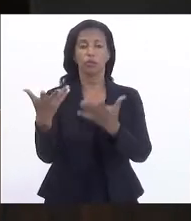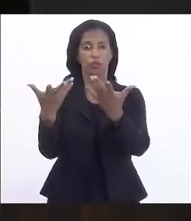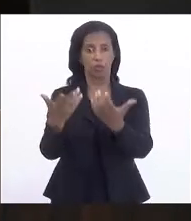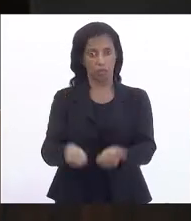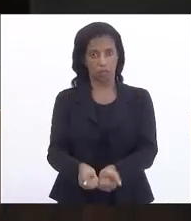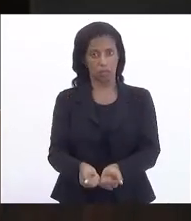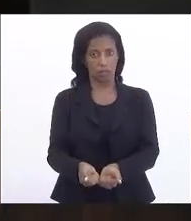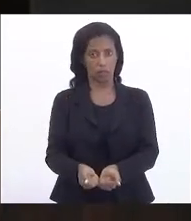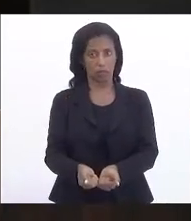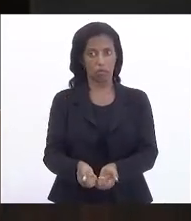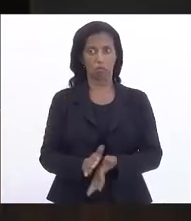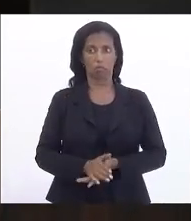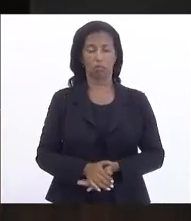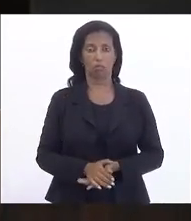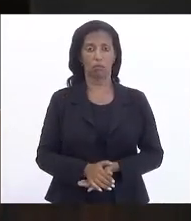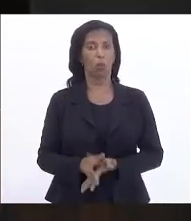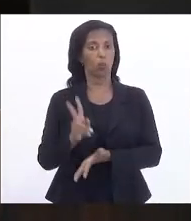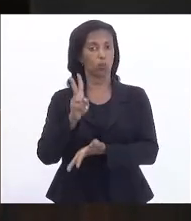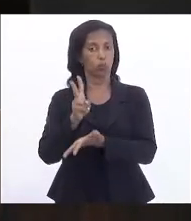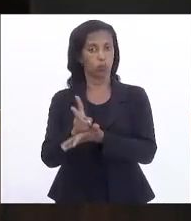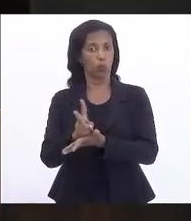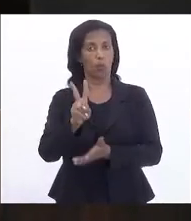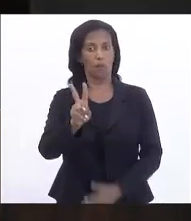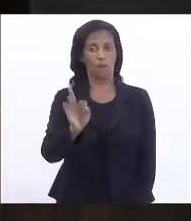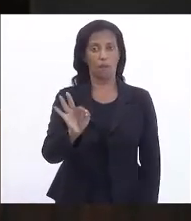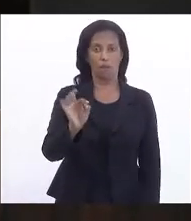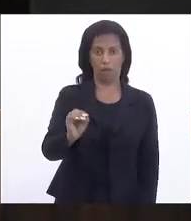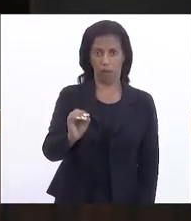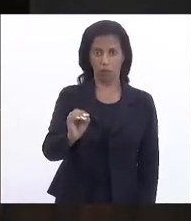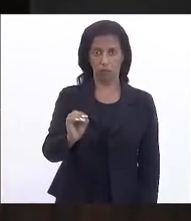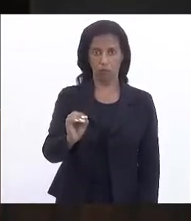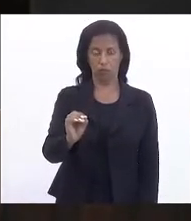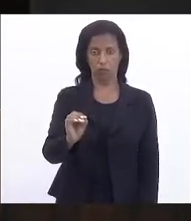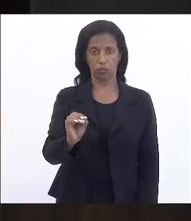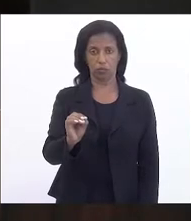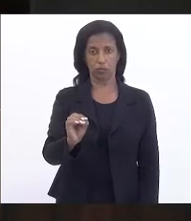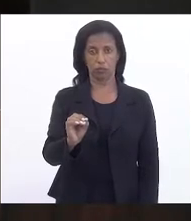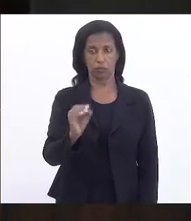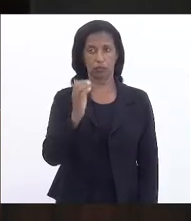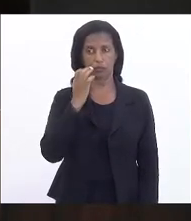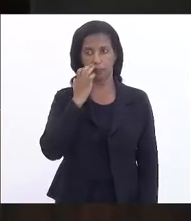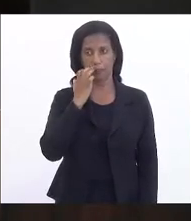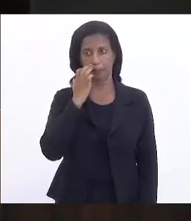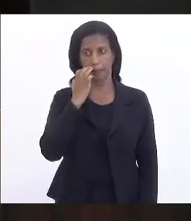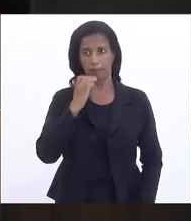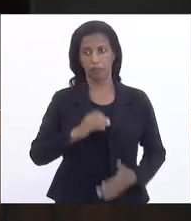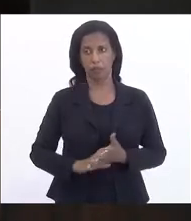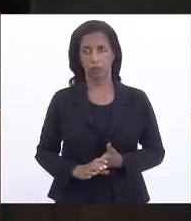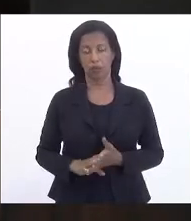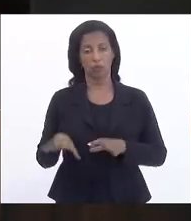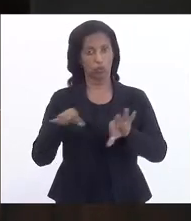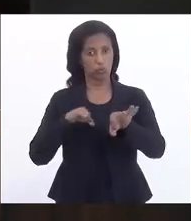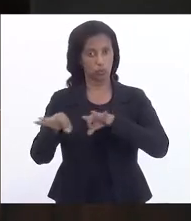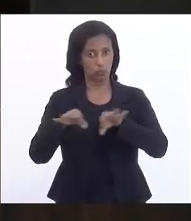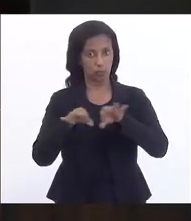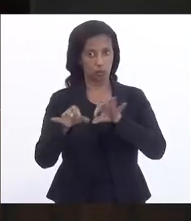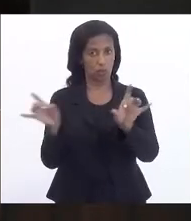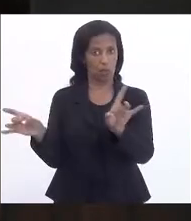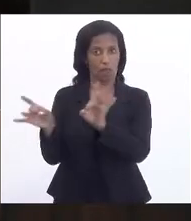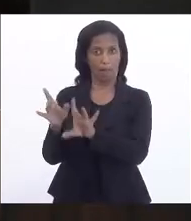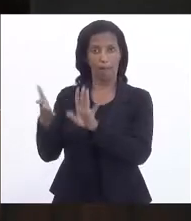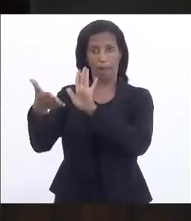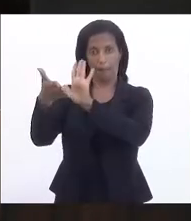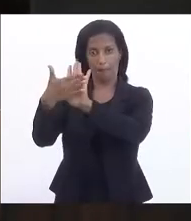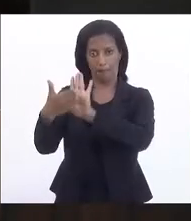início como estão mantidos os vetos nos respectivos projetos que já acabou acabamos de colher o